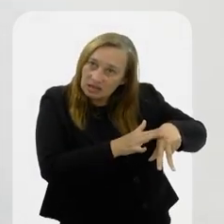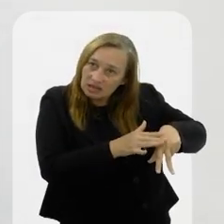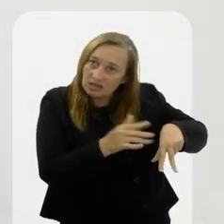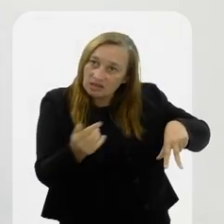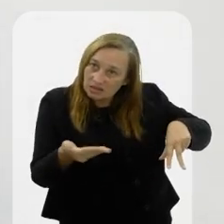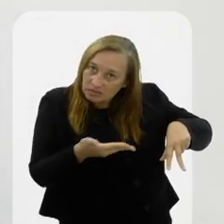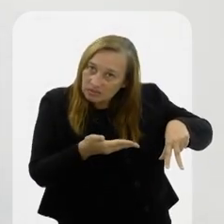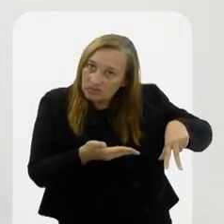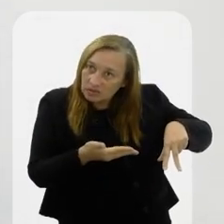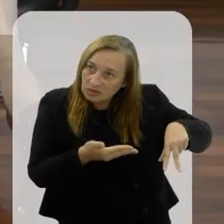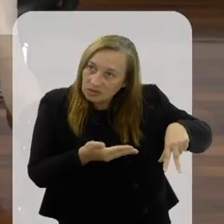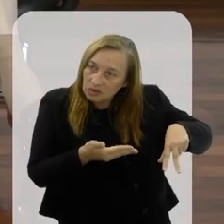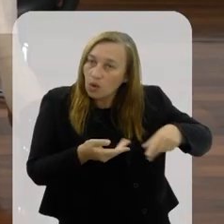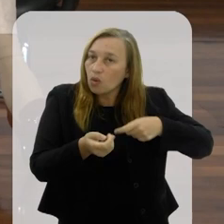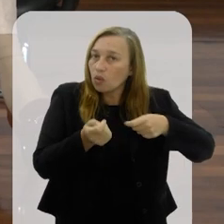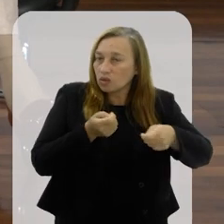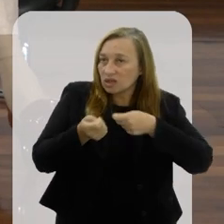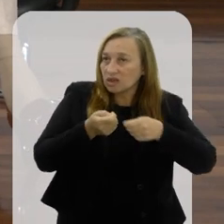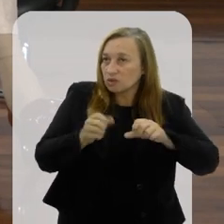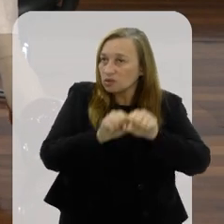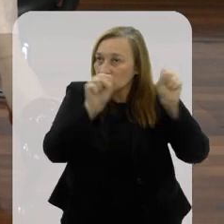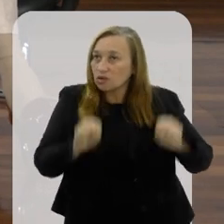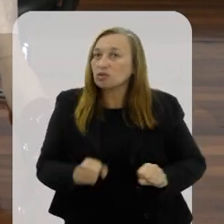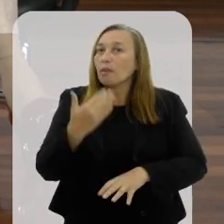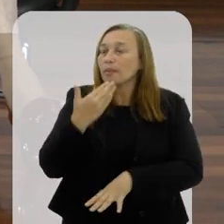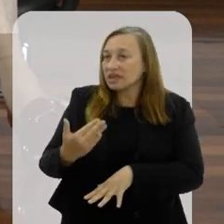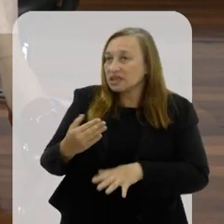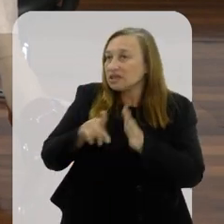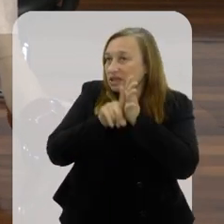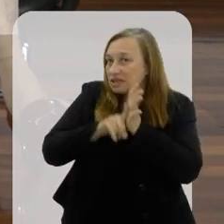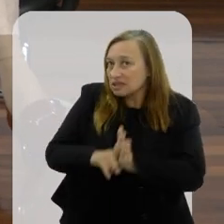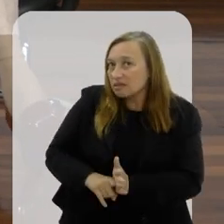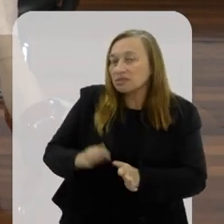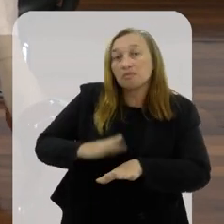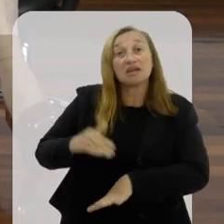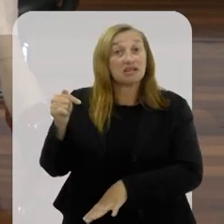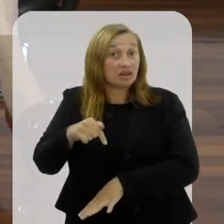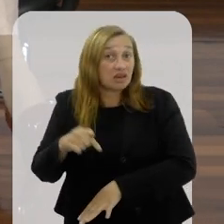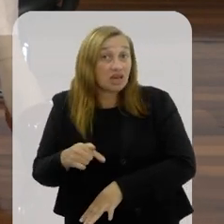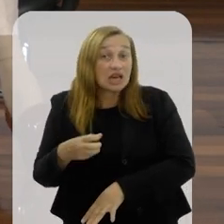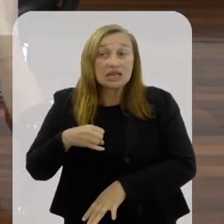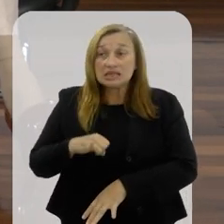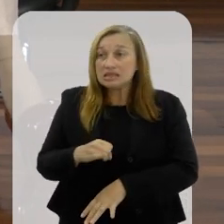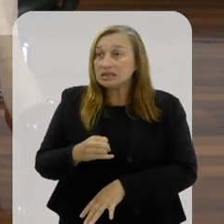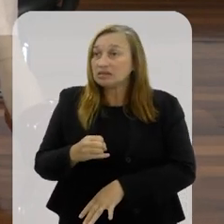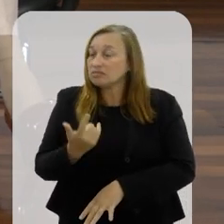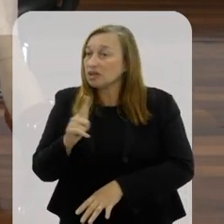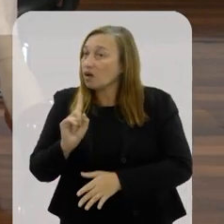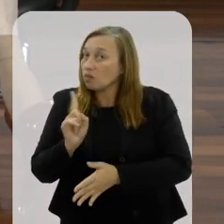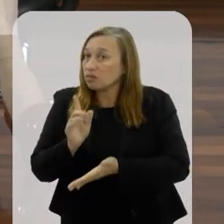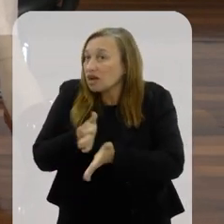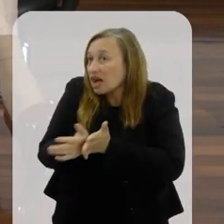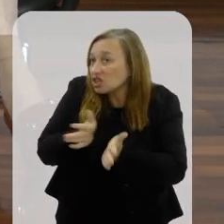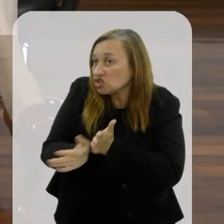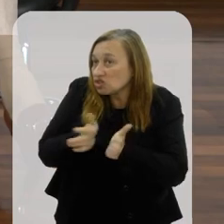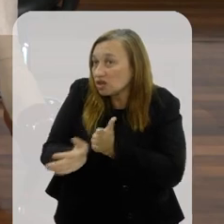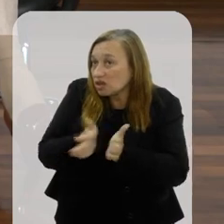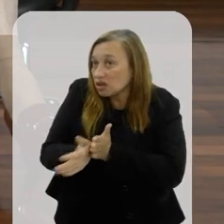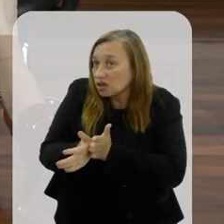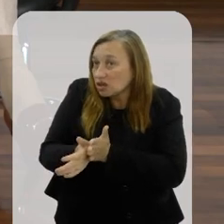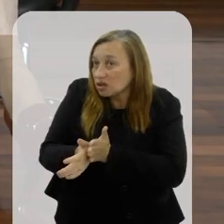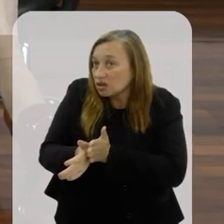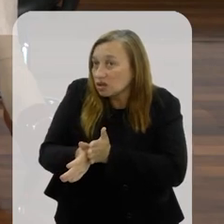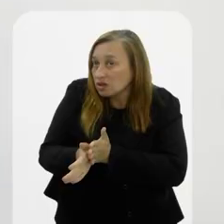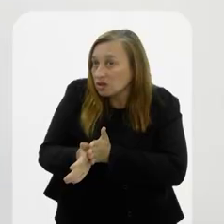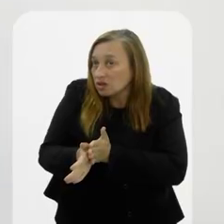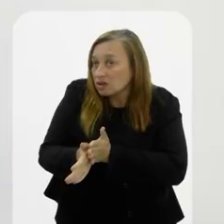o paciente, seja o controlador do sistema. Olha, estão pedindo exame demais aqui. Se ele não está gastando, a